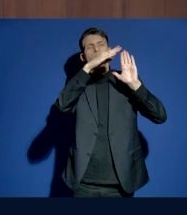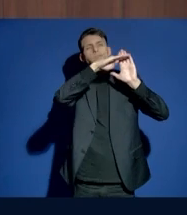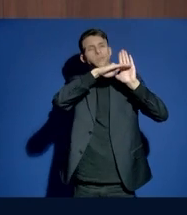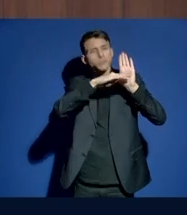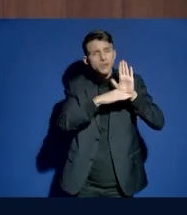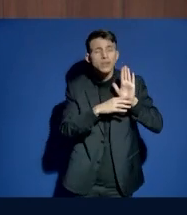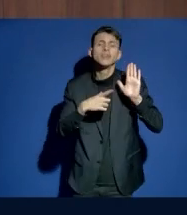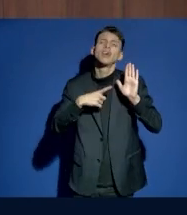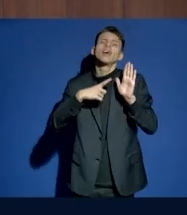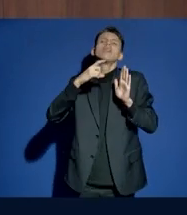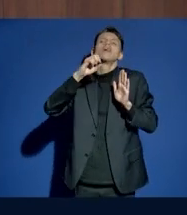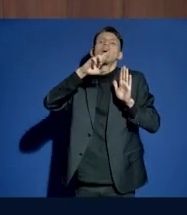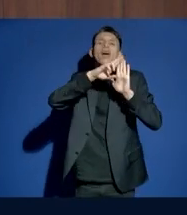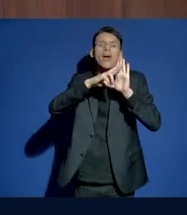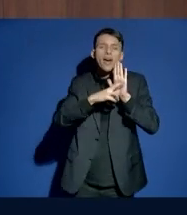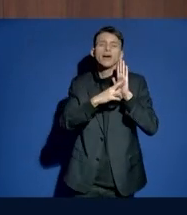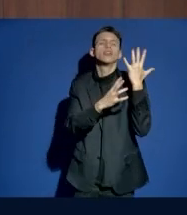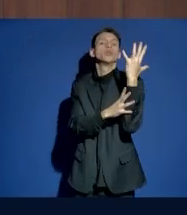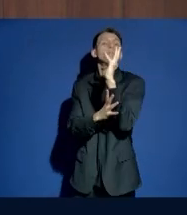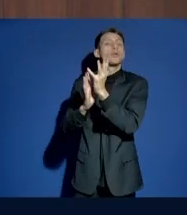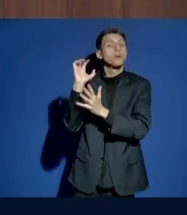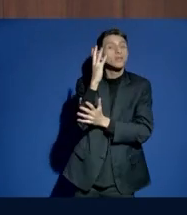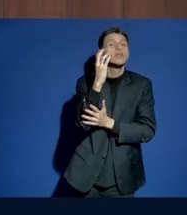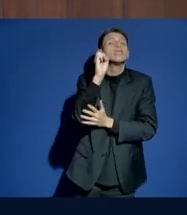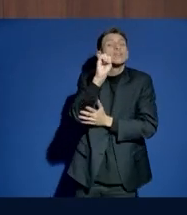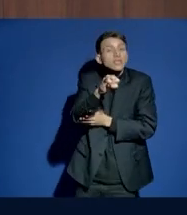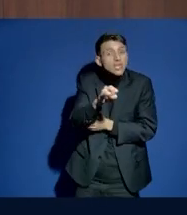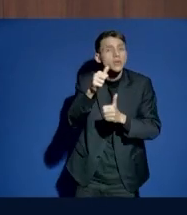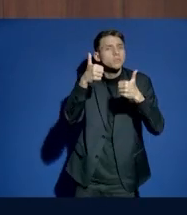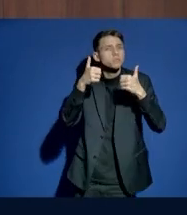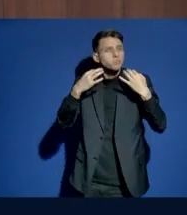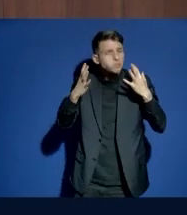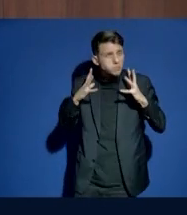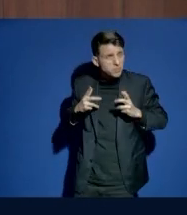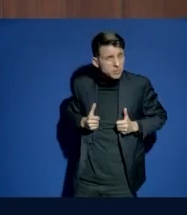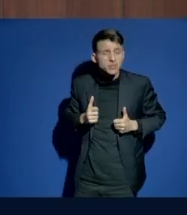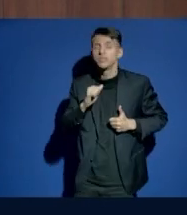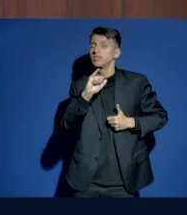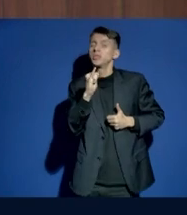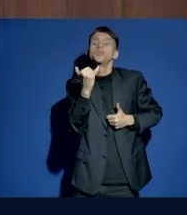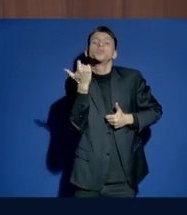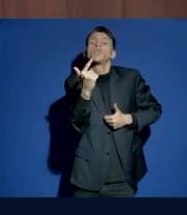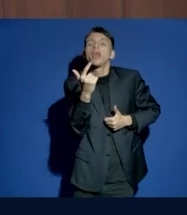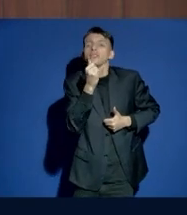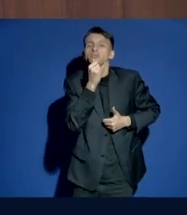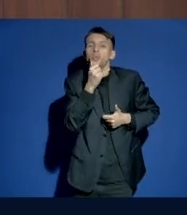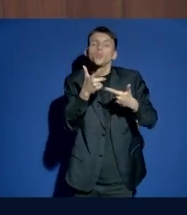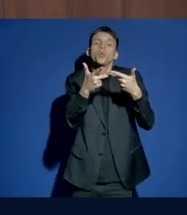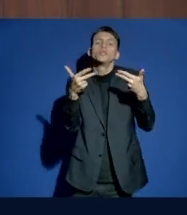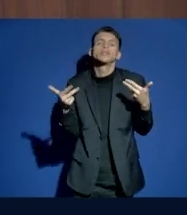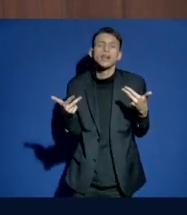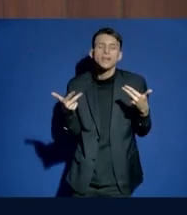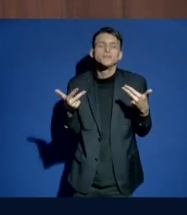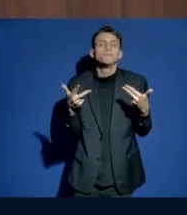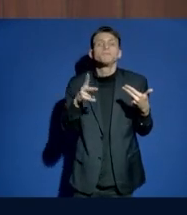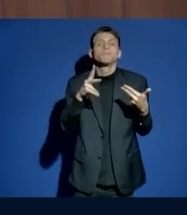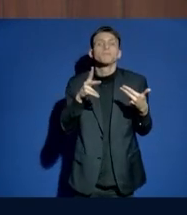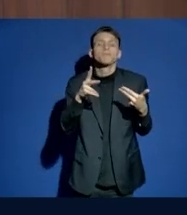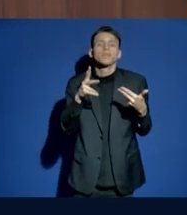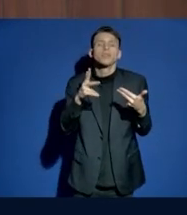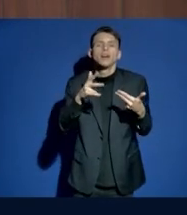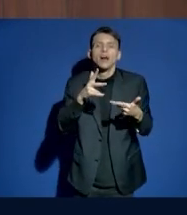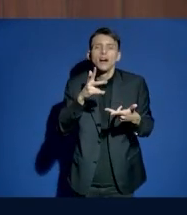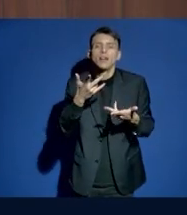o as regras do meio ambiente se não tem nenhuma situação ali que comprometa a